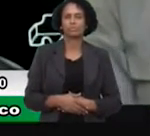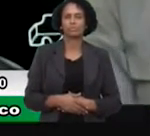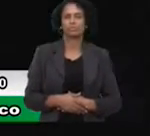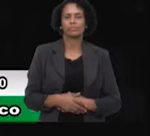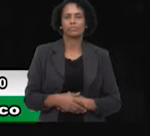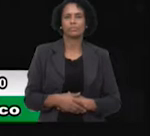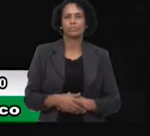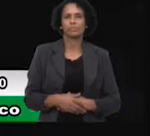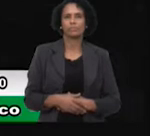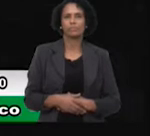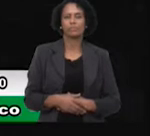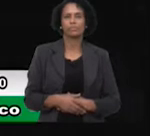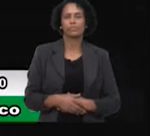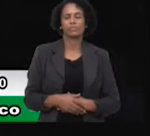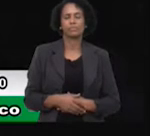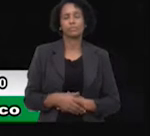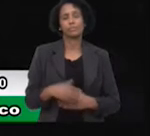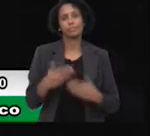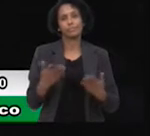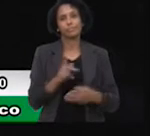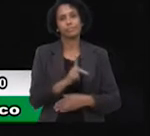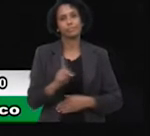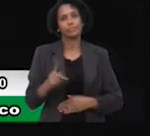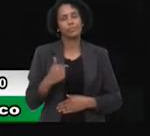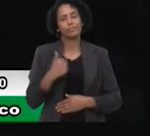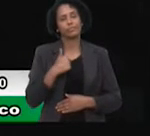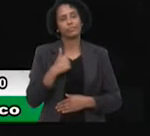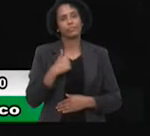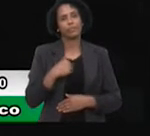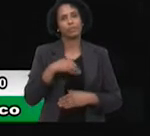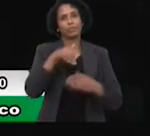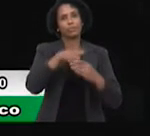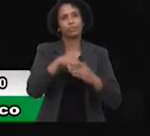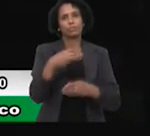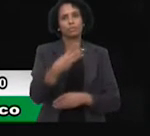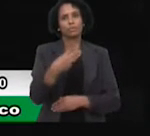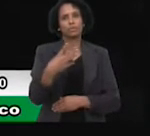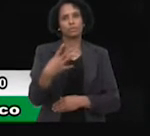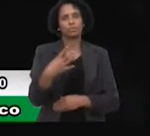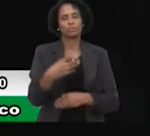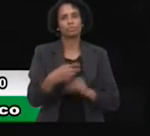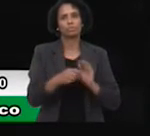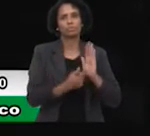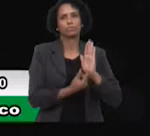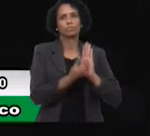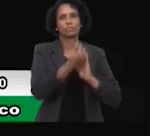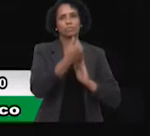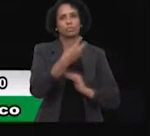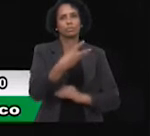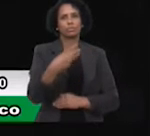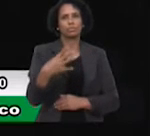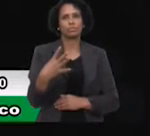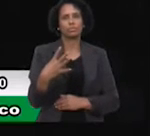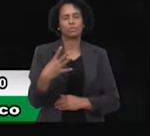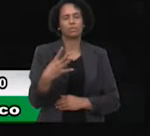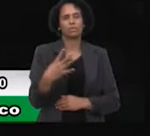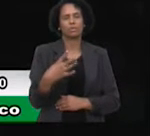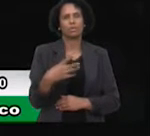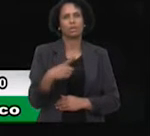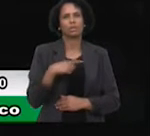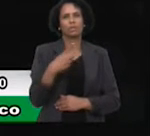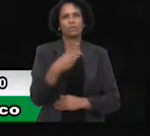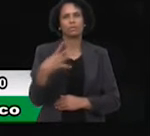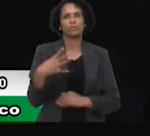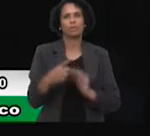presidente, eu terminei de votar o orçamento 34, 24º orçamento